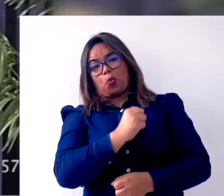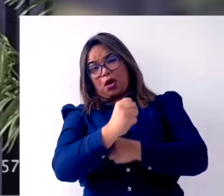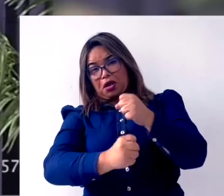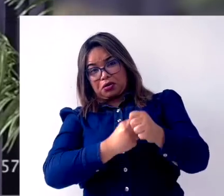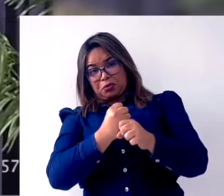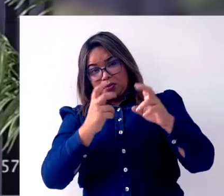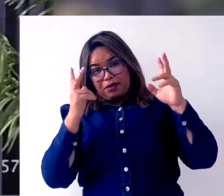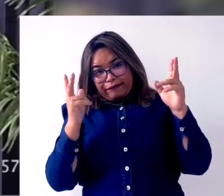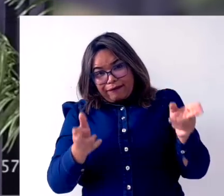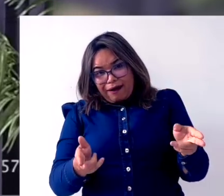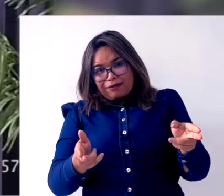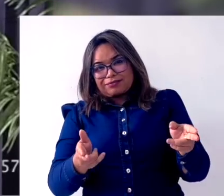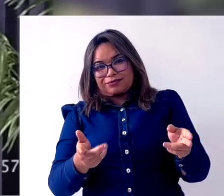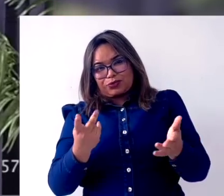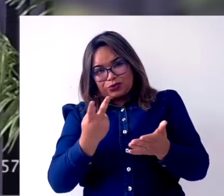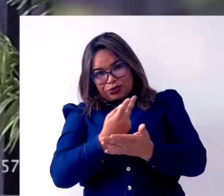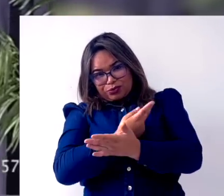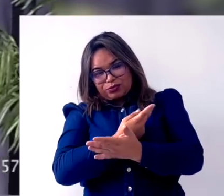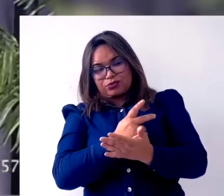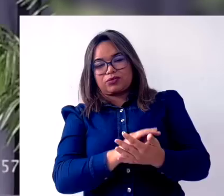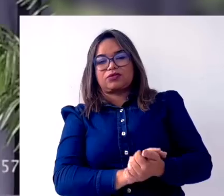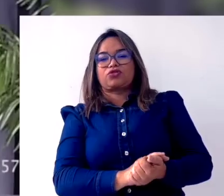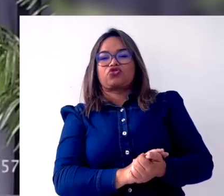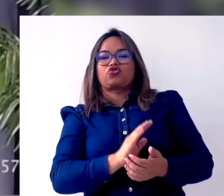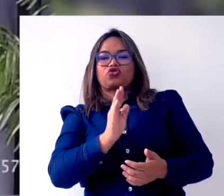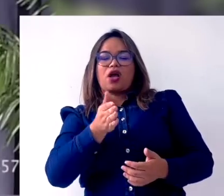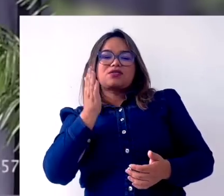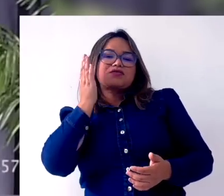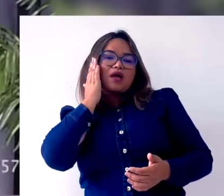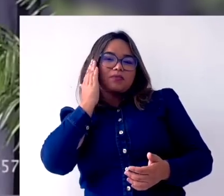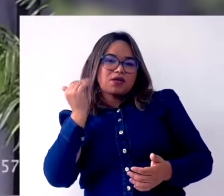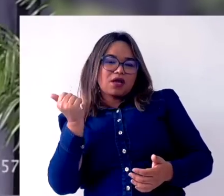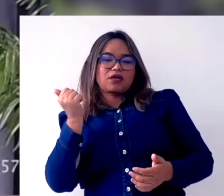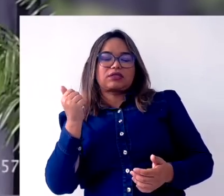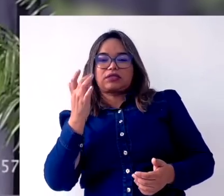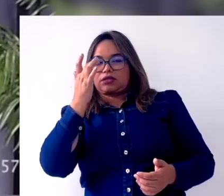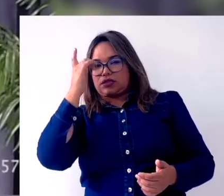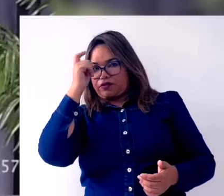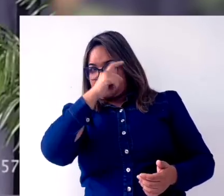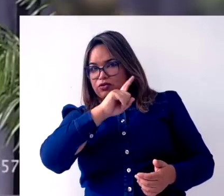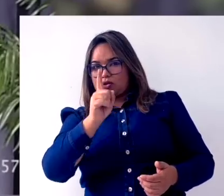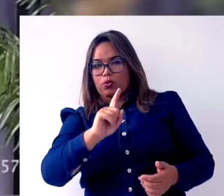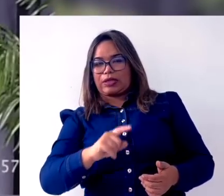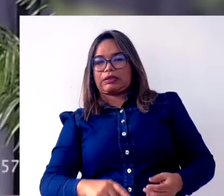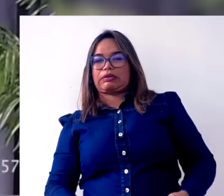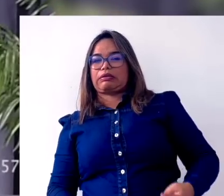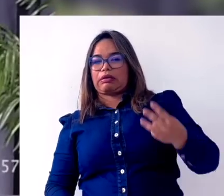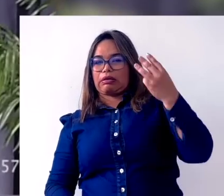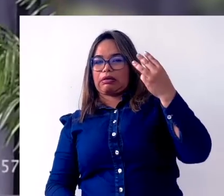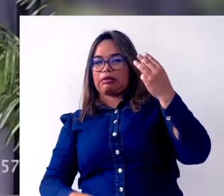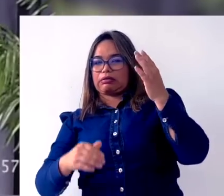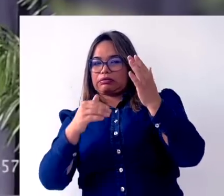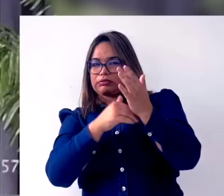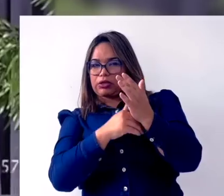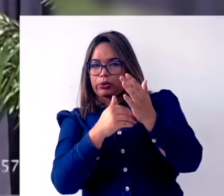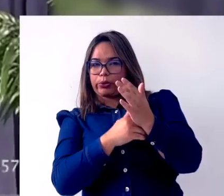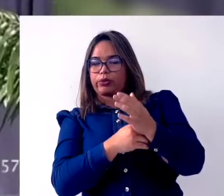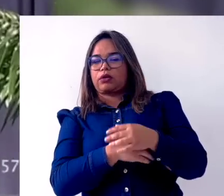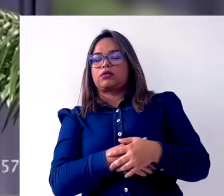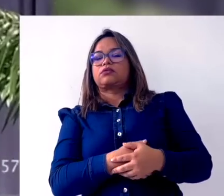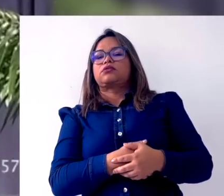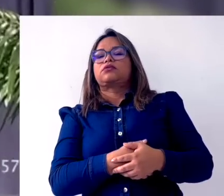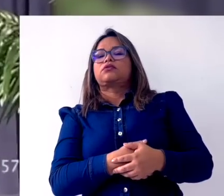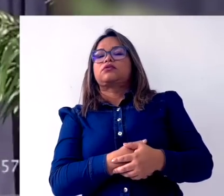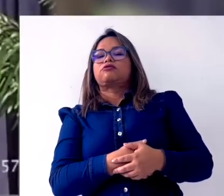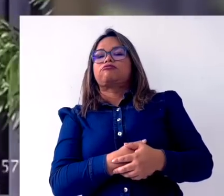Eles sabiam que já estava tudo conseguido, que não seria difícil. 3 segredos. O primeiro era uma visão do inferno que